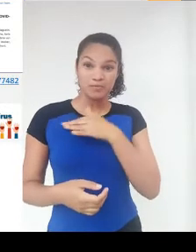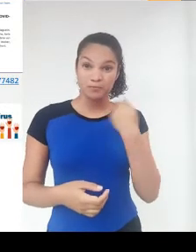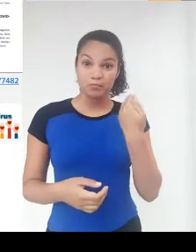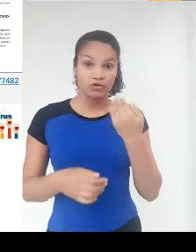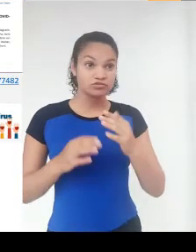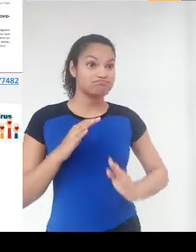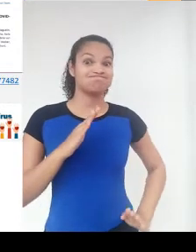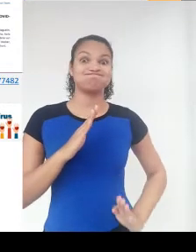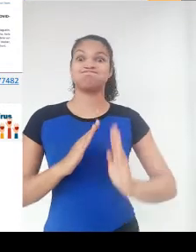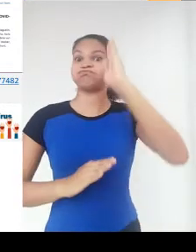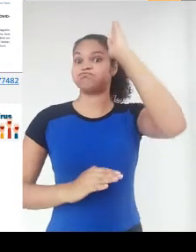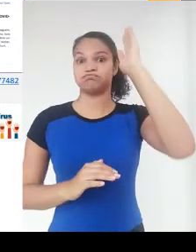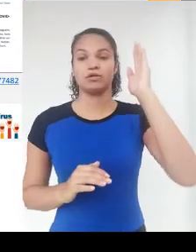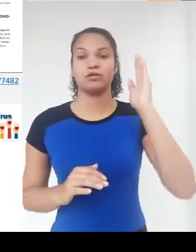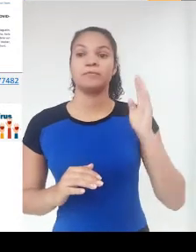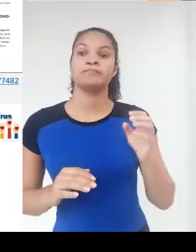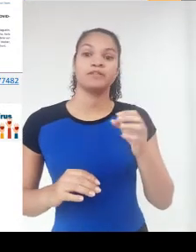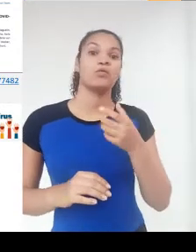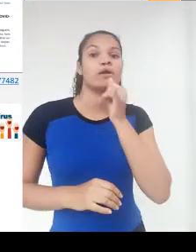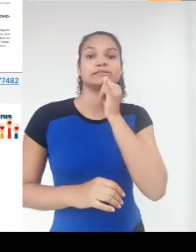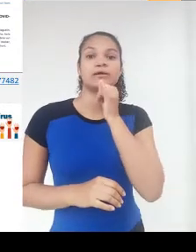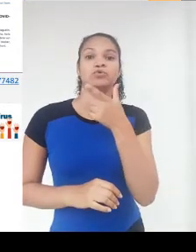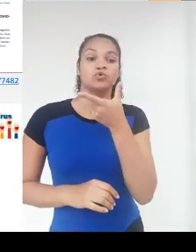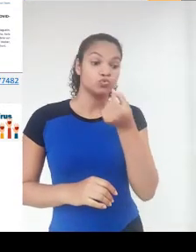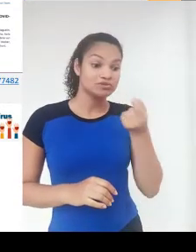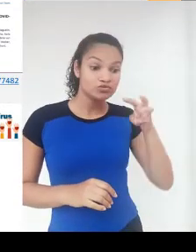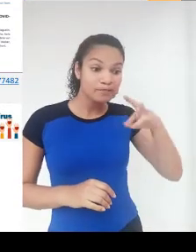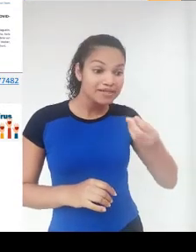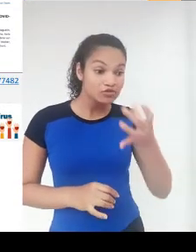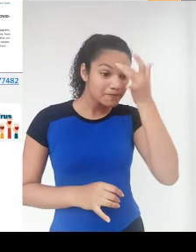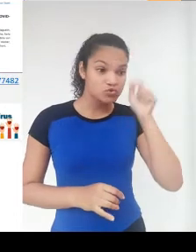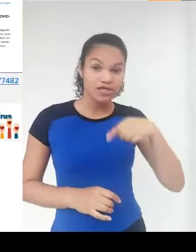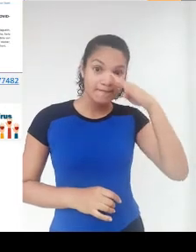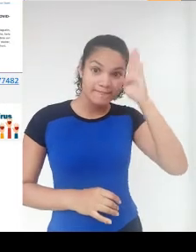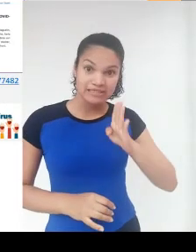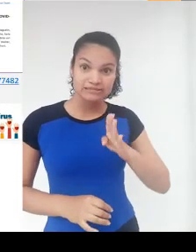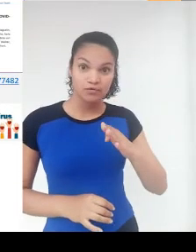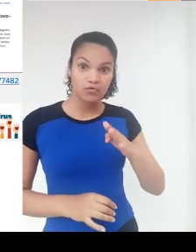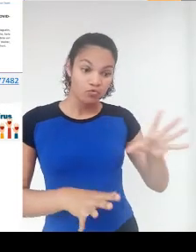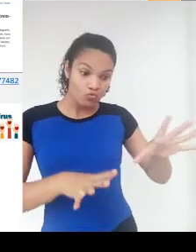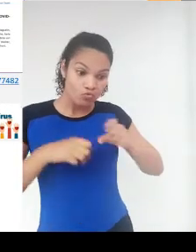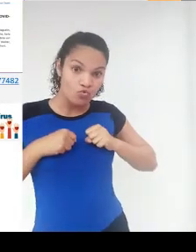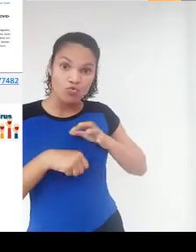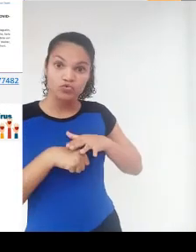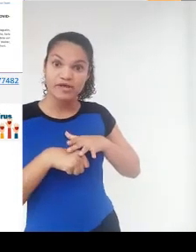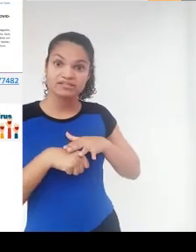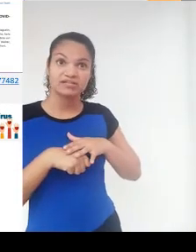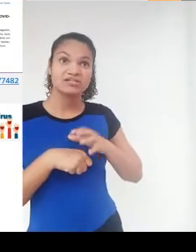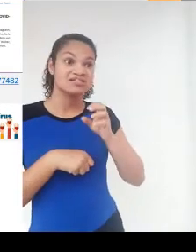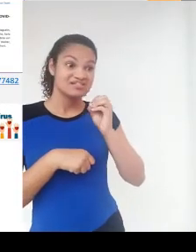gigantesca. Se você deixar 200 milhões de brasileiros serem infectados, a gente já pode imaginar